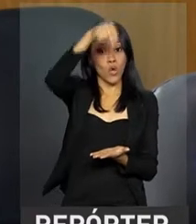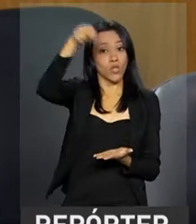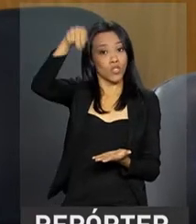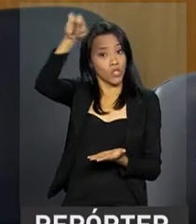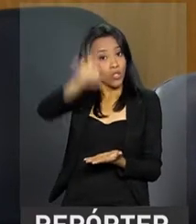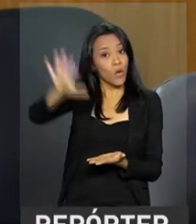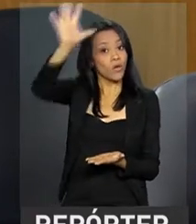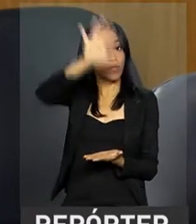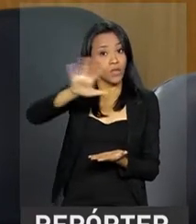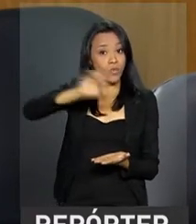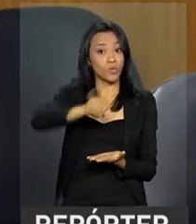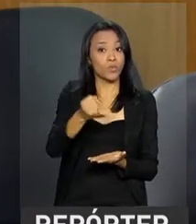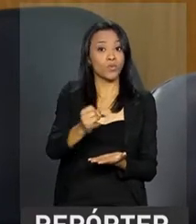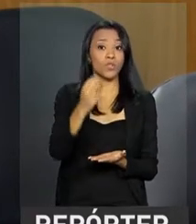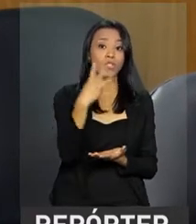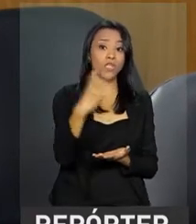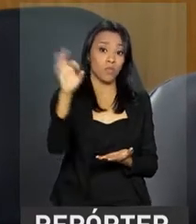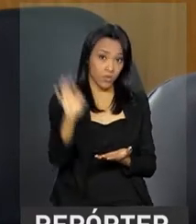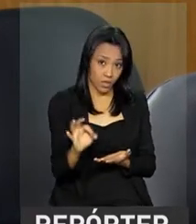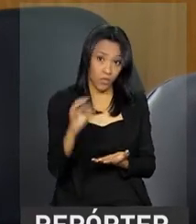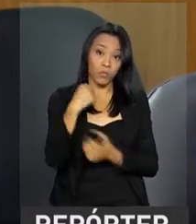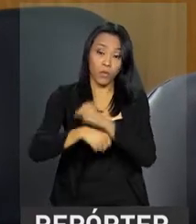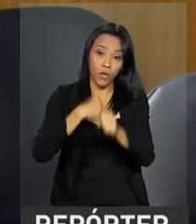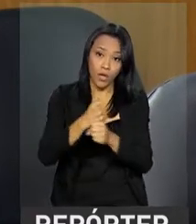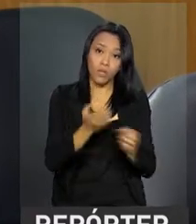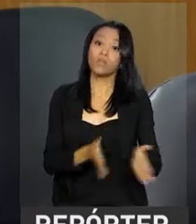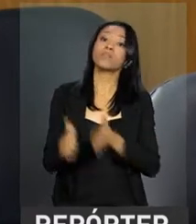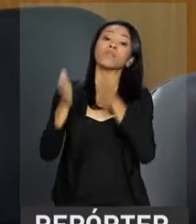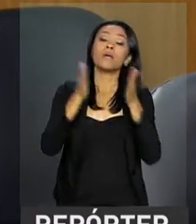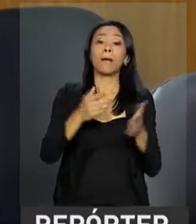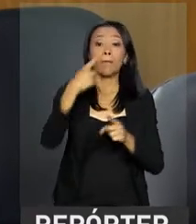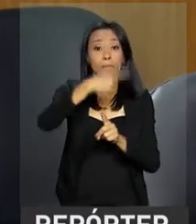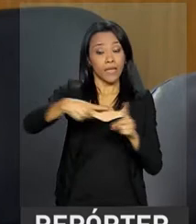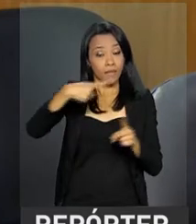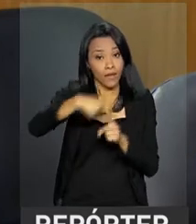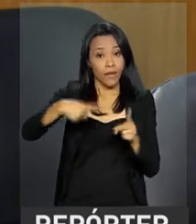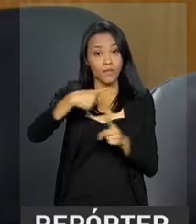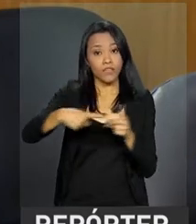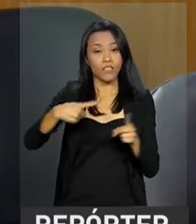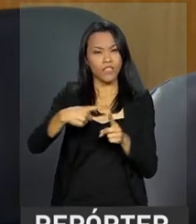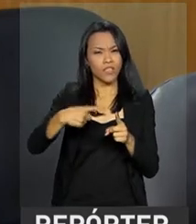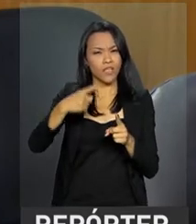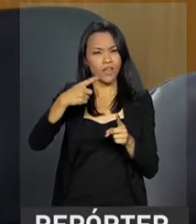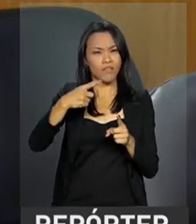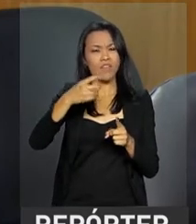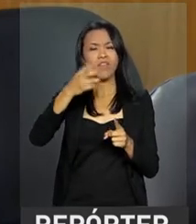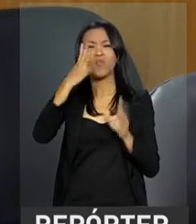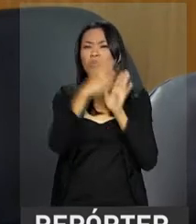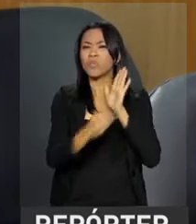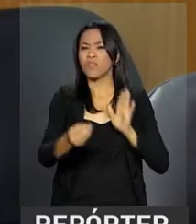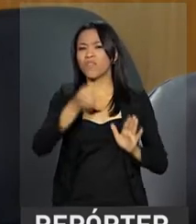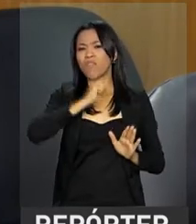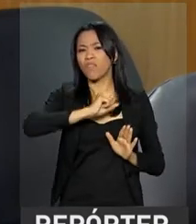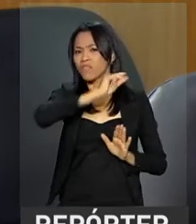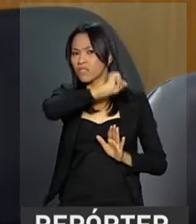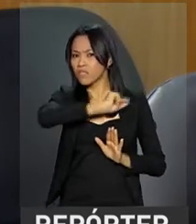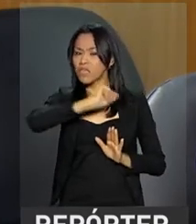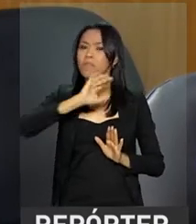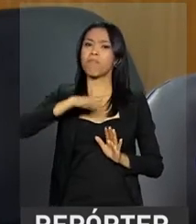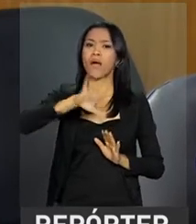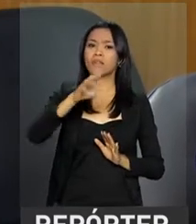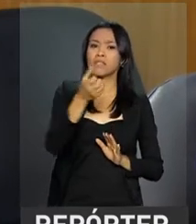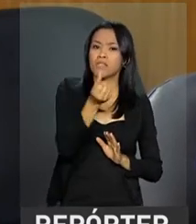com juros de 3% ao ano metade do que era praticado pelos fiéis antigo mais 60 70 mil